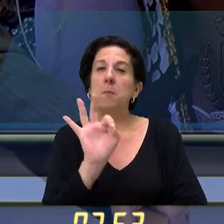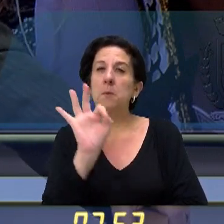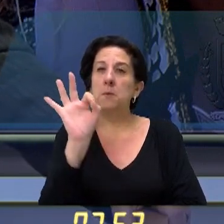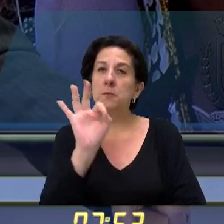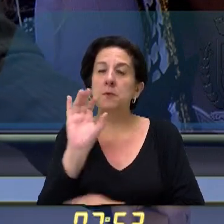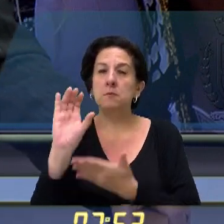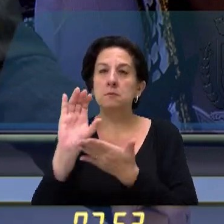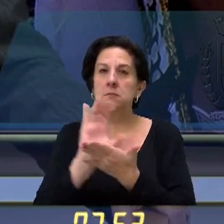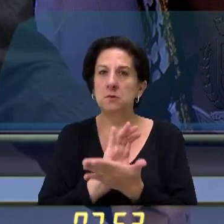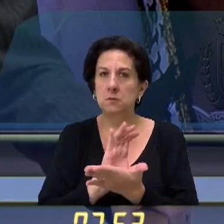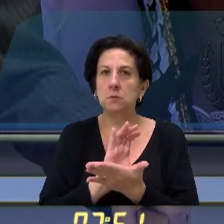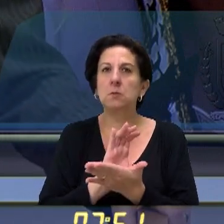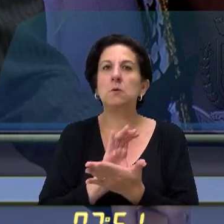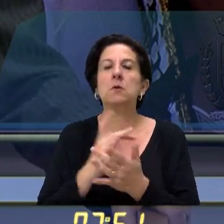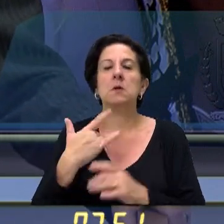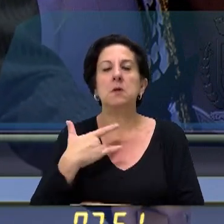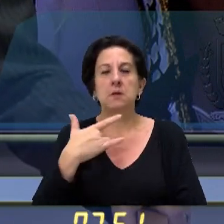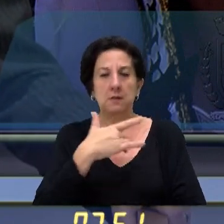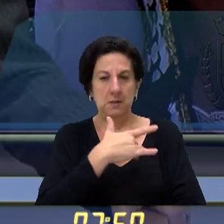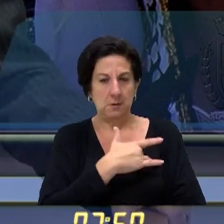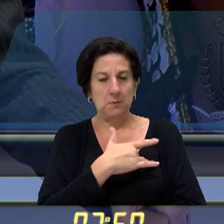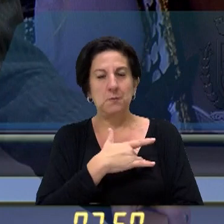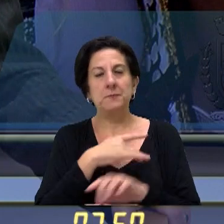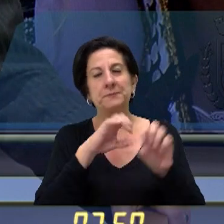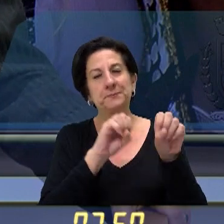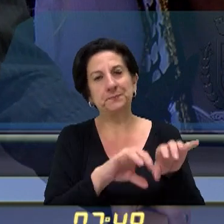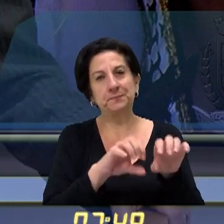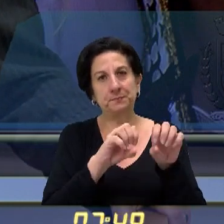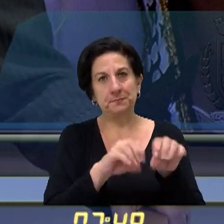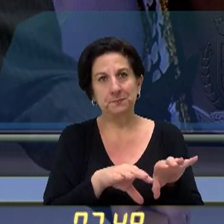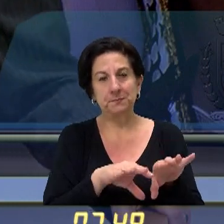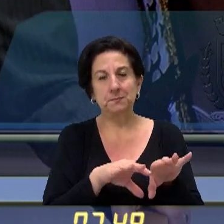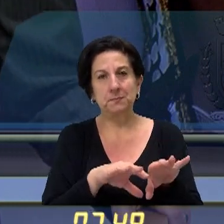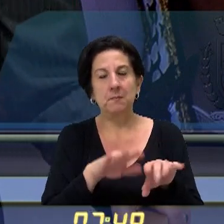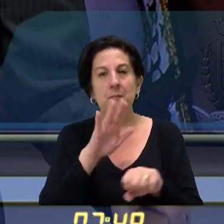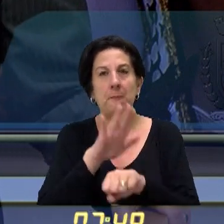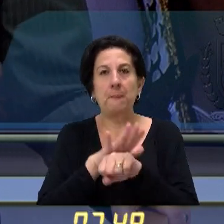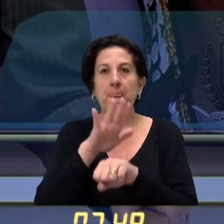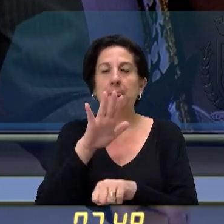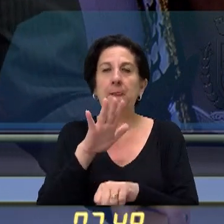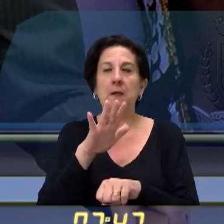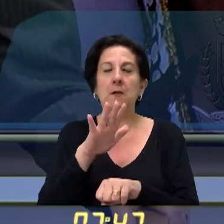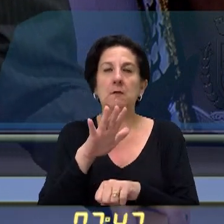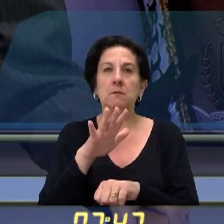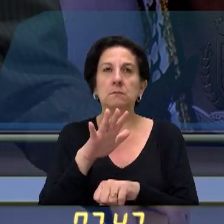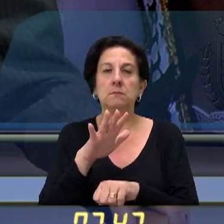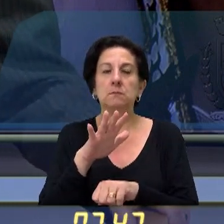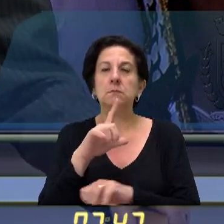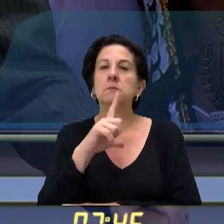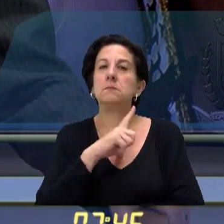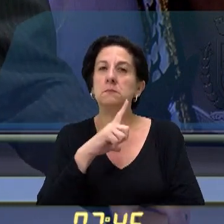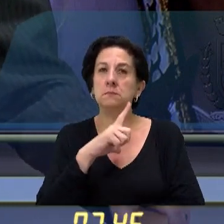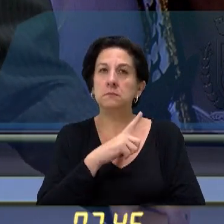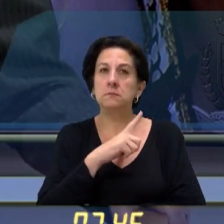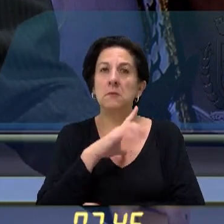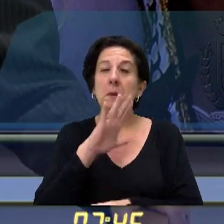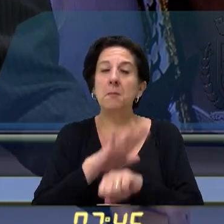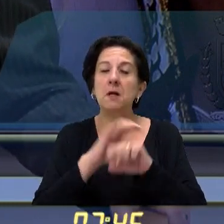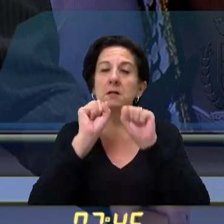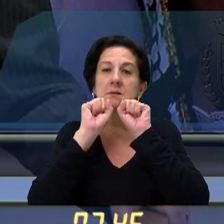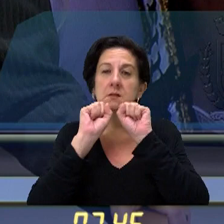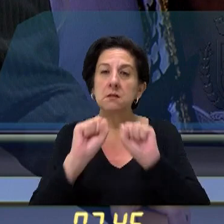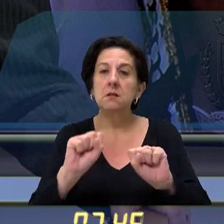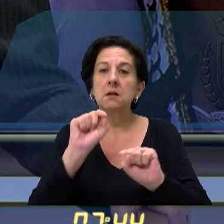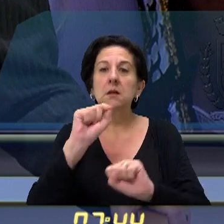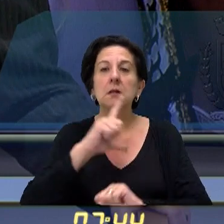54% dos recursos investidos em saúde e educação. E mais, nós temos aqui mais uma secretaria